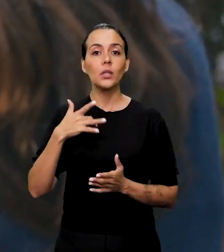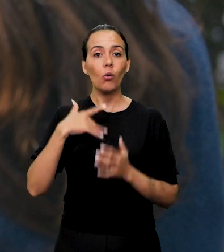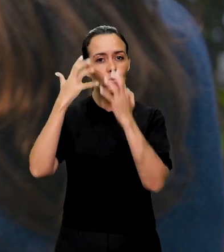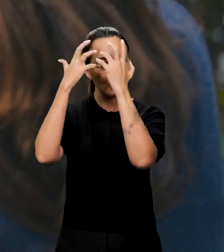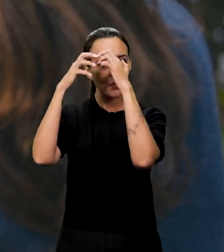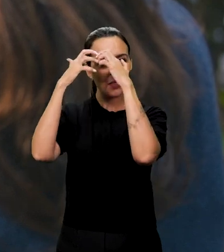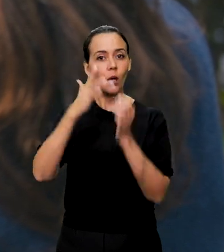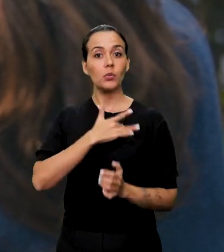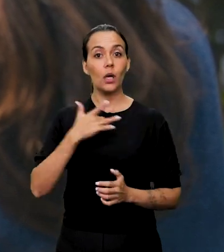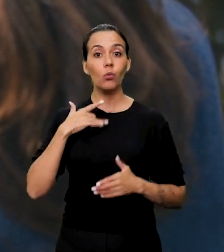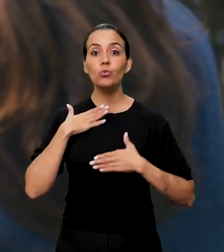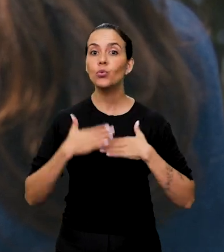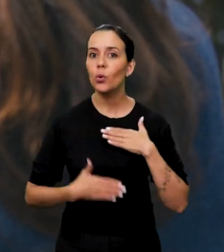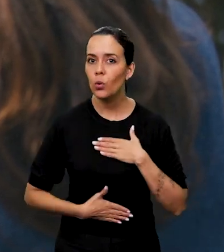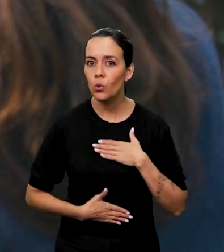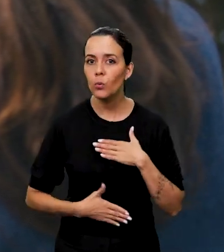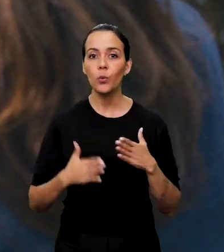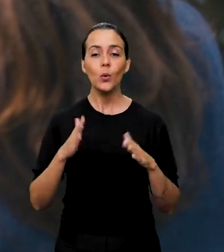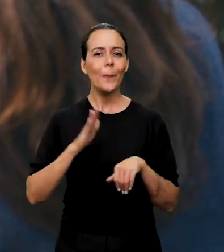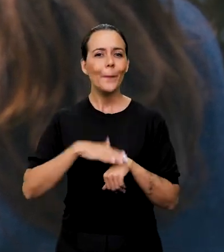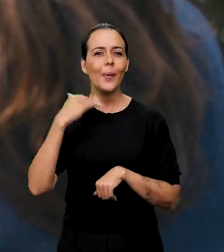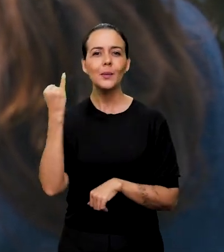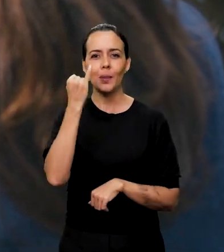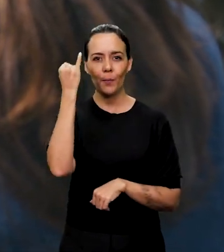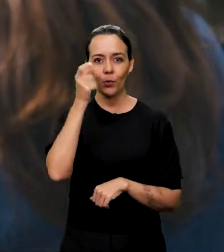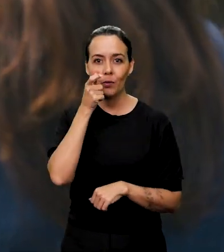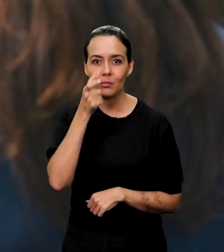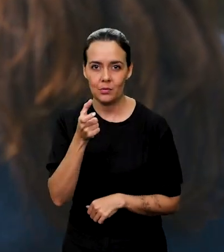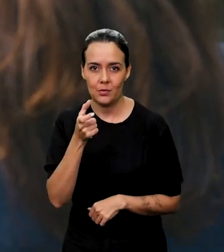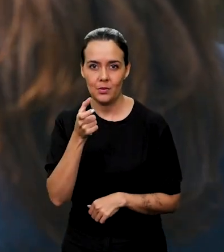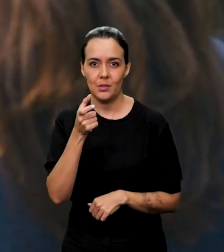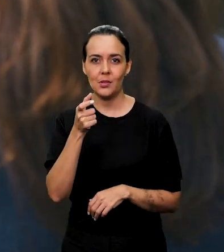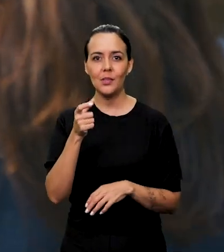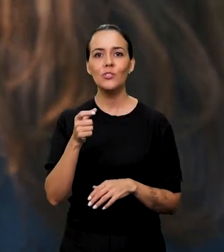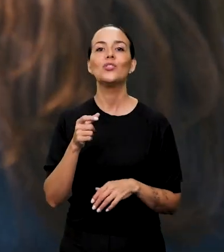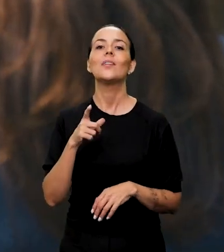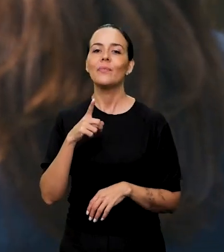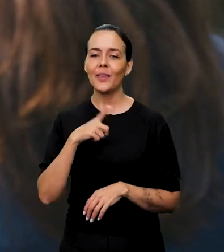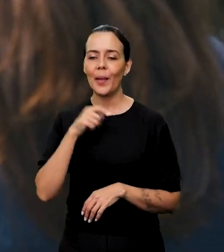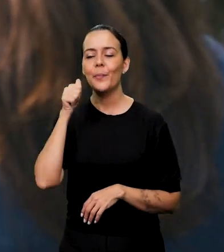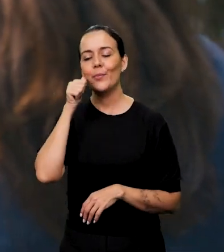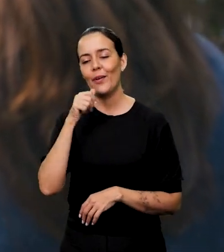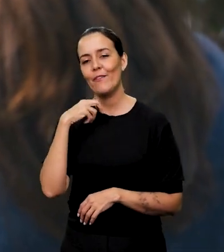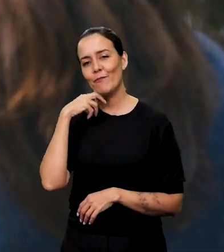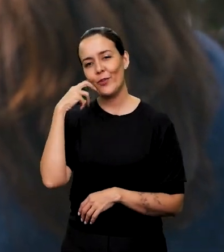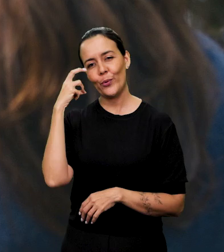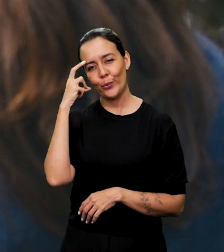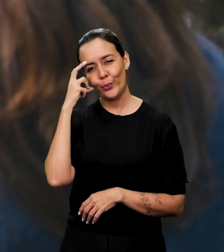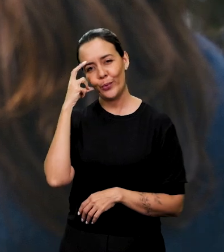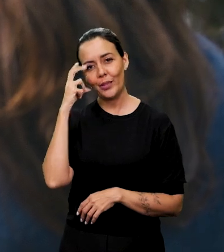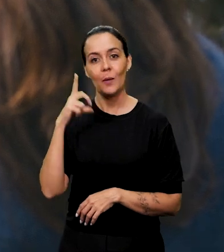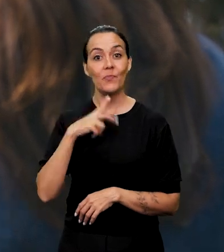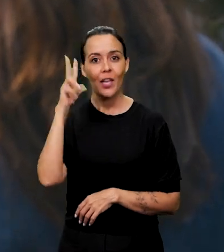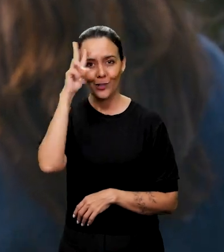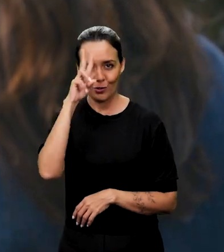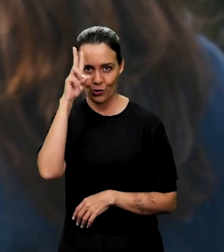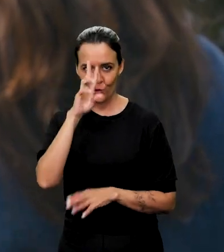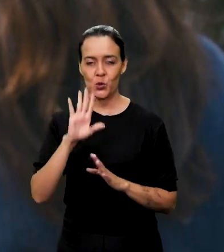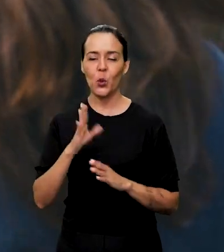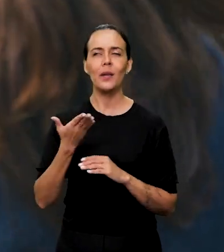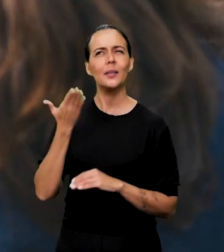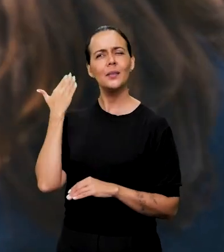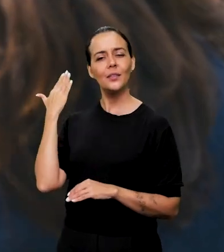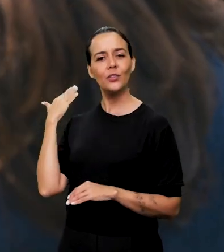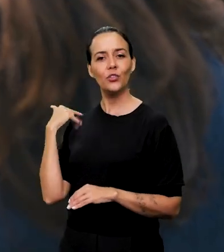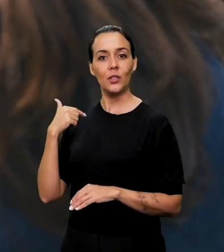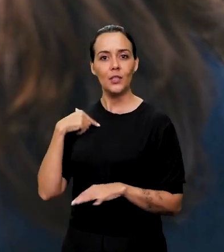que é interessante de toda essa conversa é como isso ainda traz uma vergonha para a mulher. Vou contar um caso para você, Angela, que quando eu acabei de me formar,